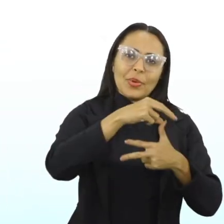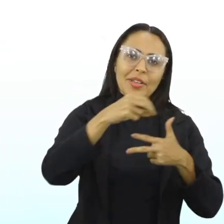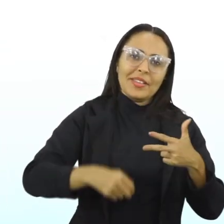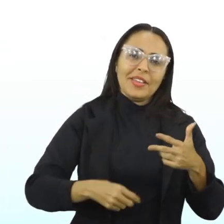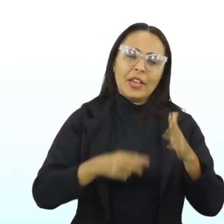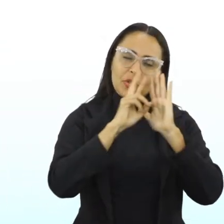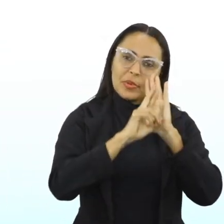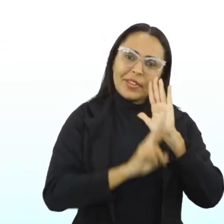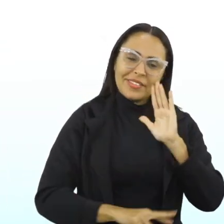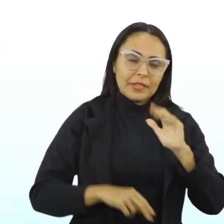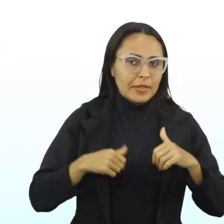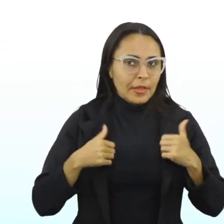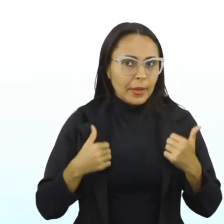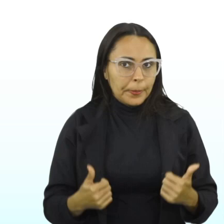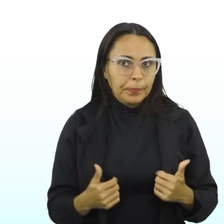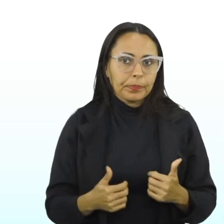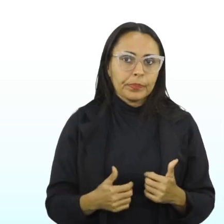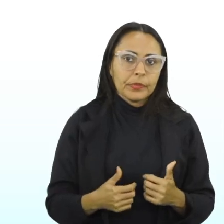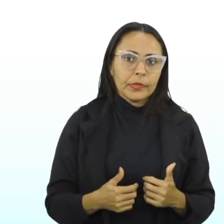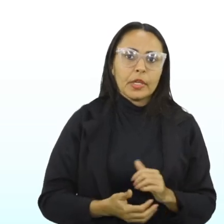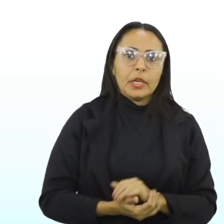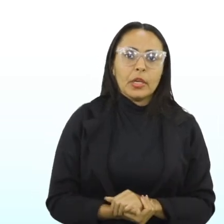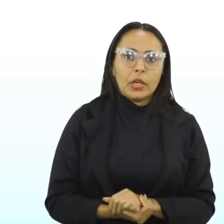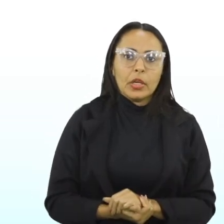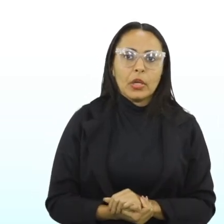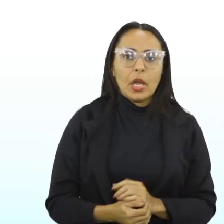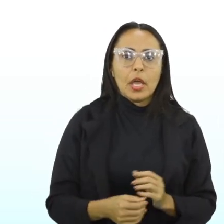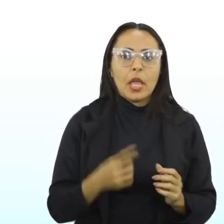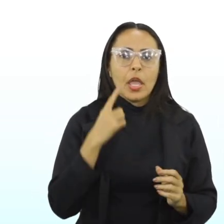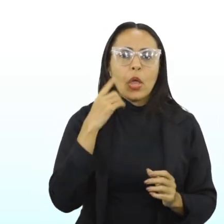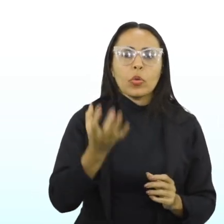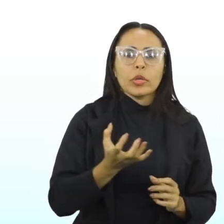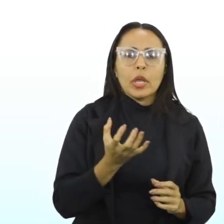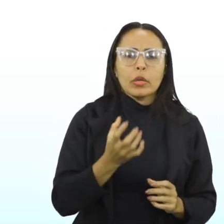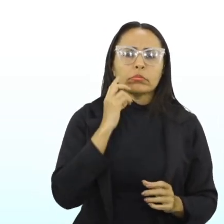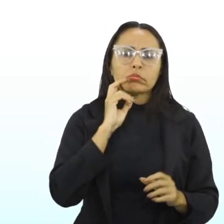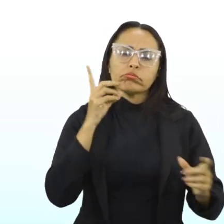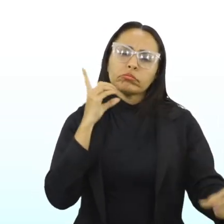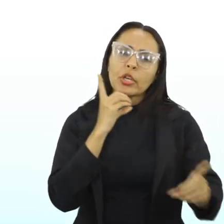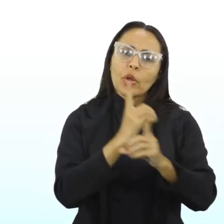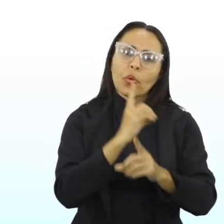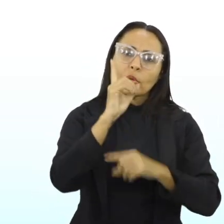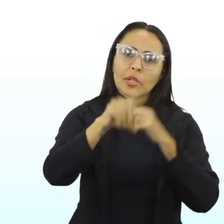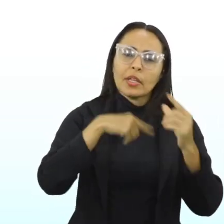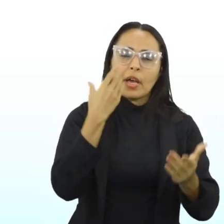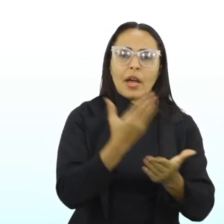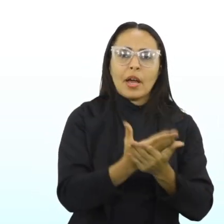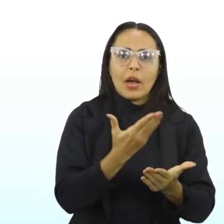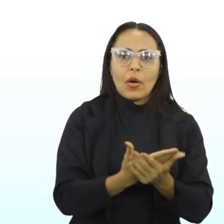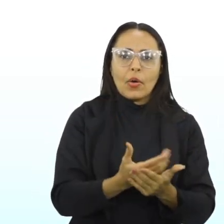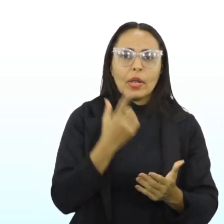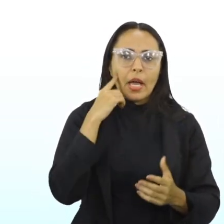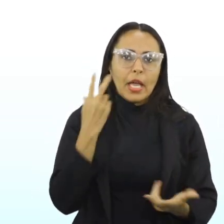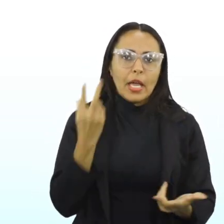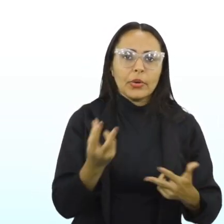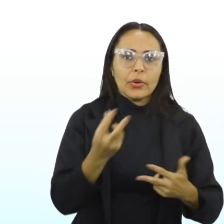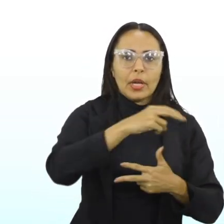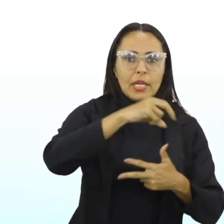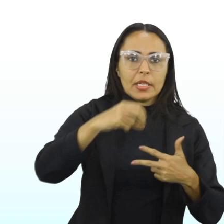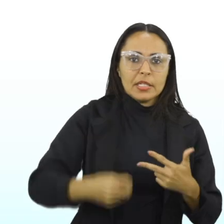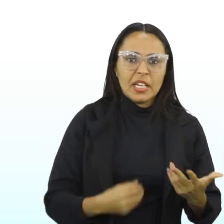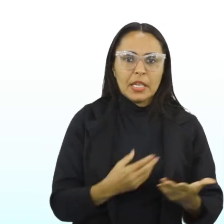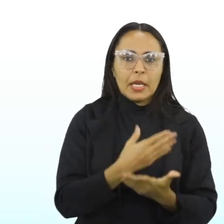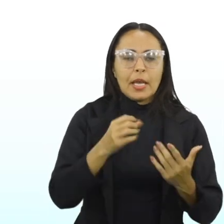Enem. Não esqueçam disso, tá? E valeu! Então eu quero te ver aqui nas próximas aulas de biologia no Prepara Enem e